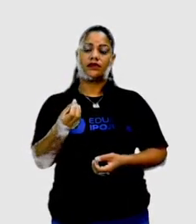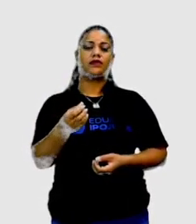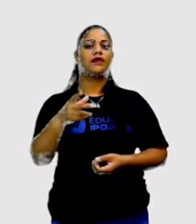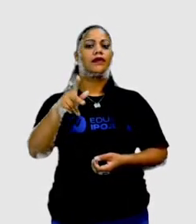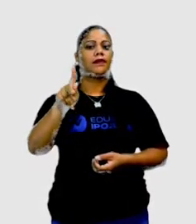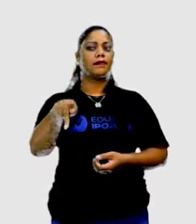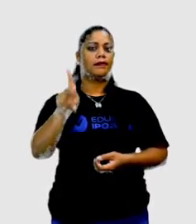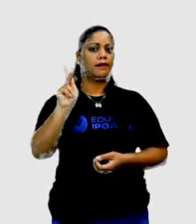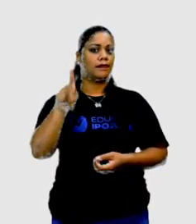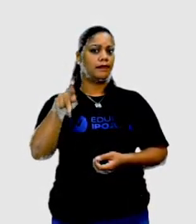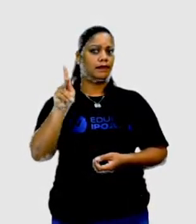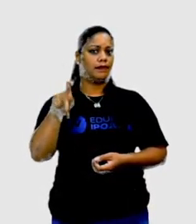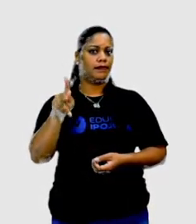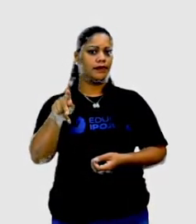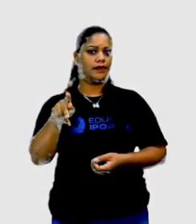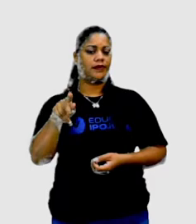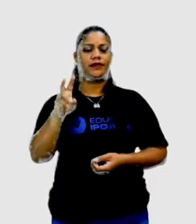par.